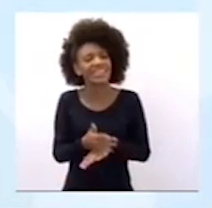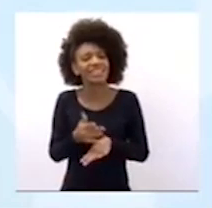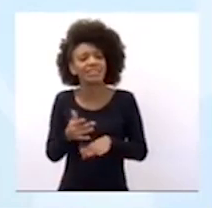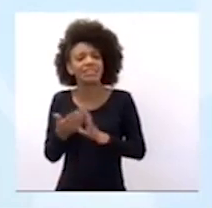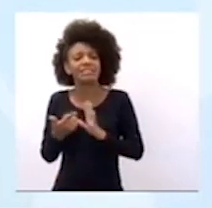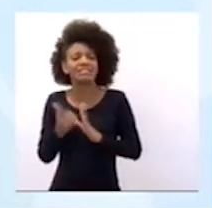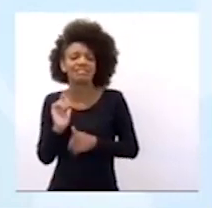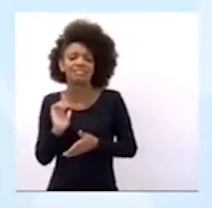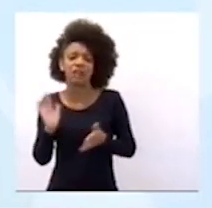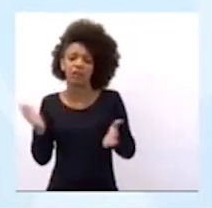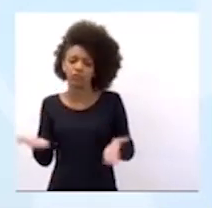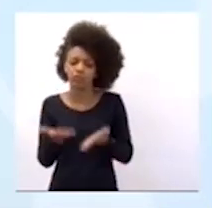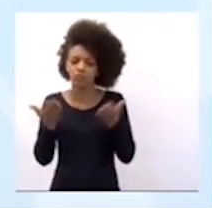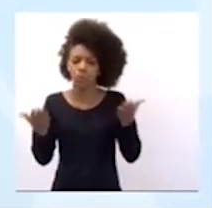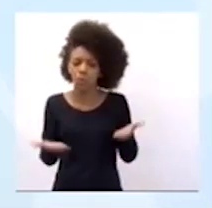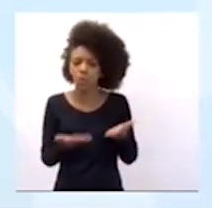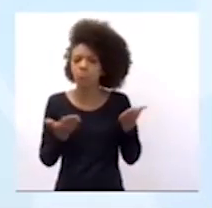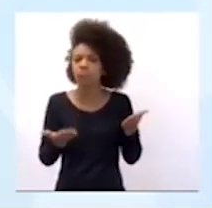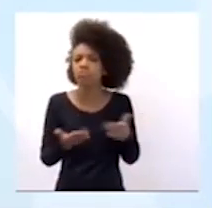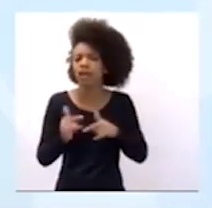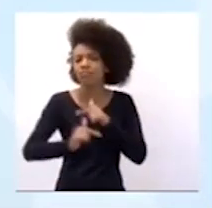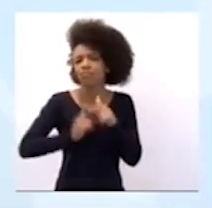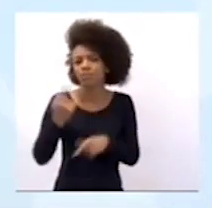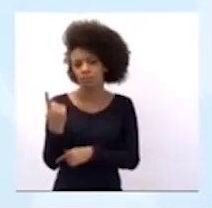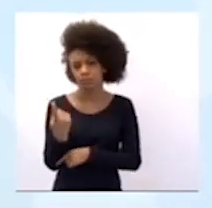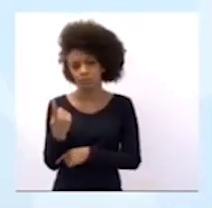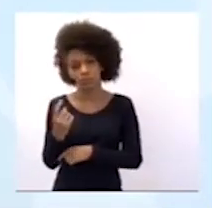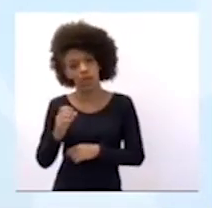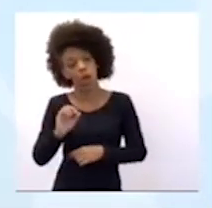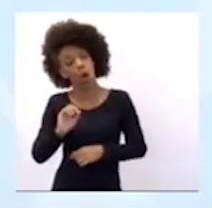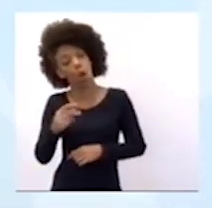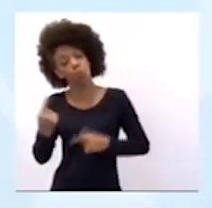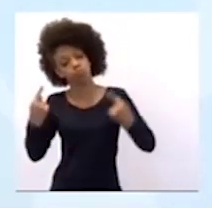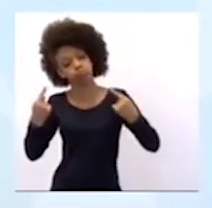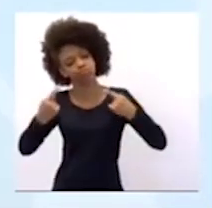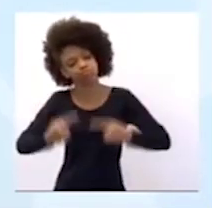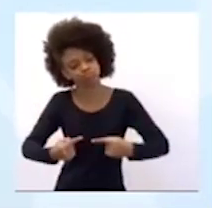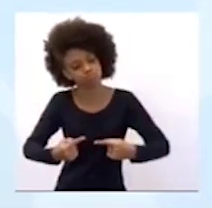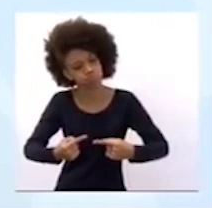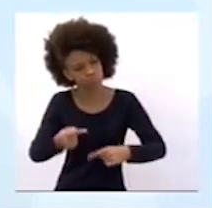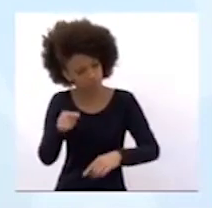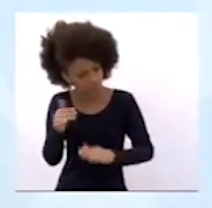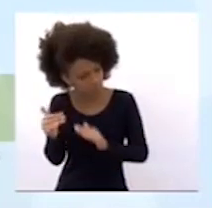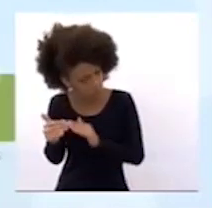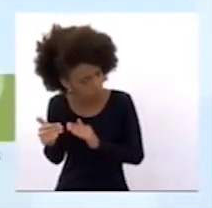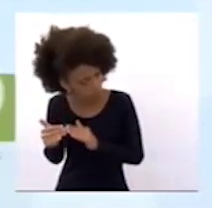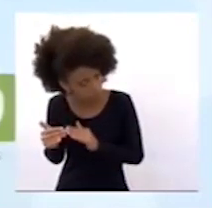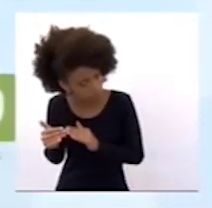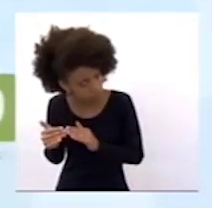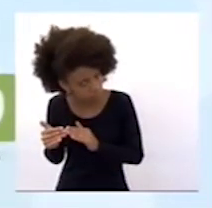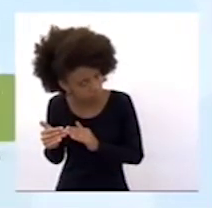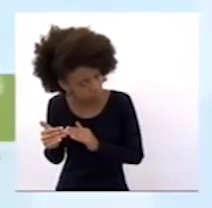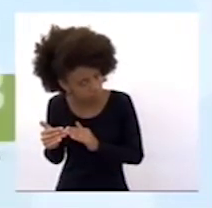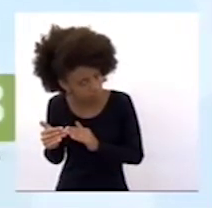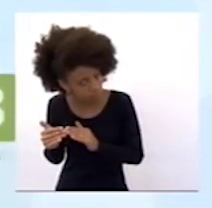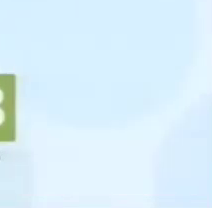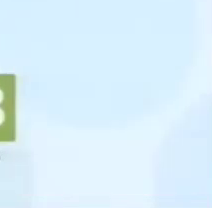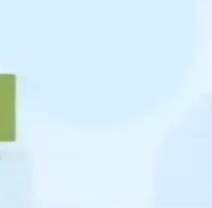a trabalhar em situações individuais ou competitivas. Vocês concordam ou discordam?